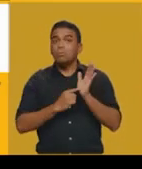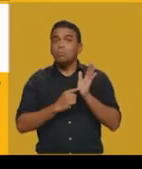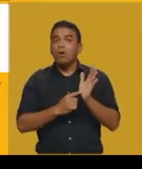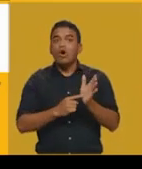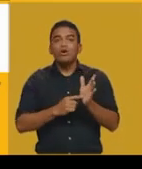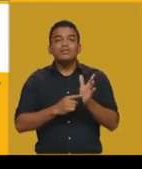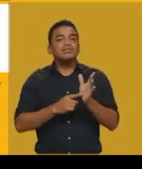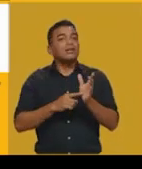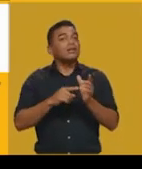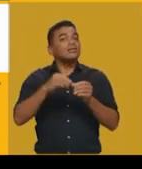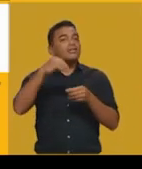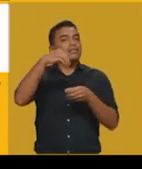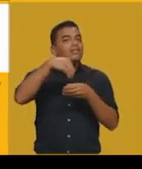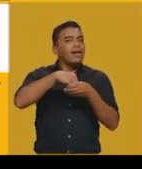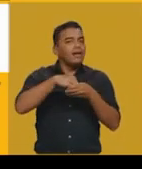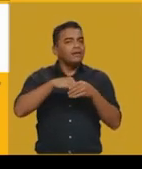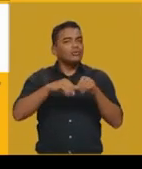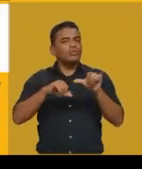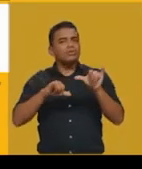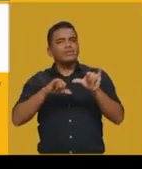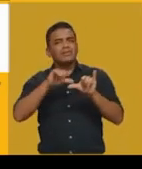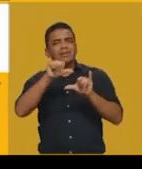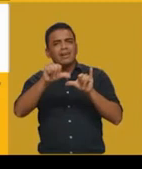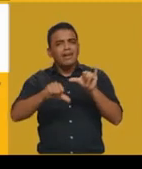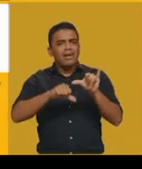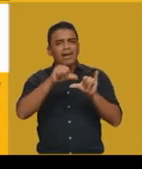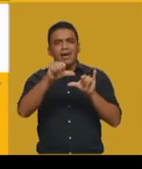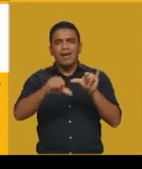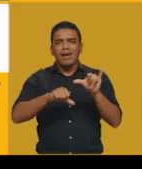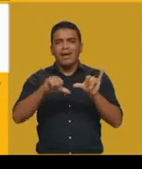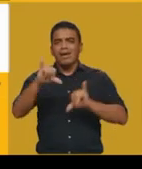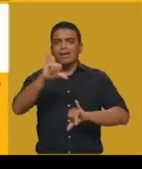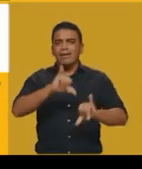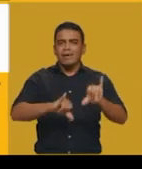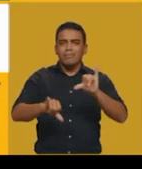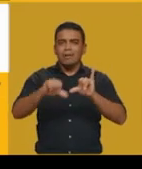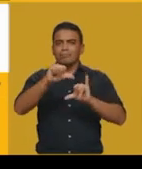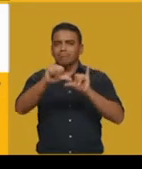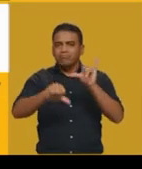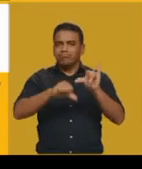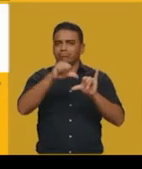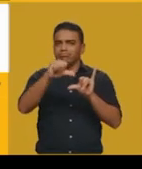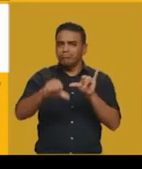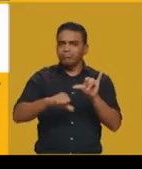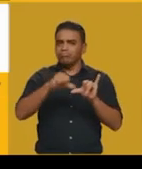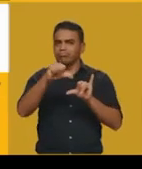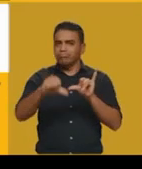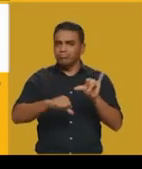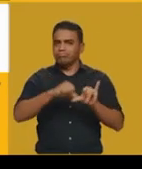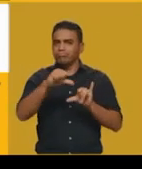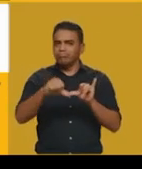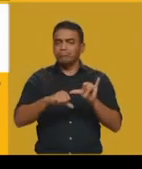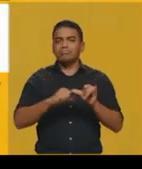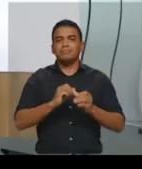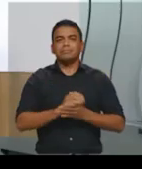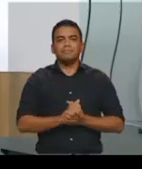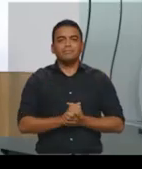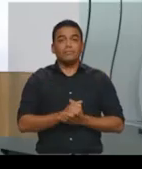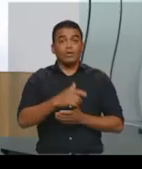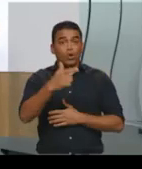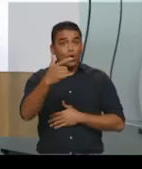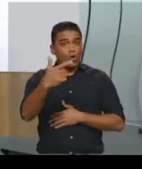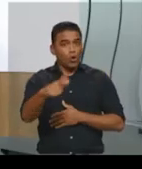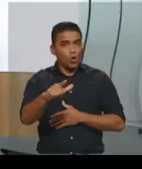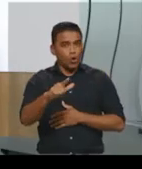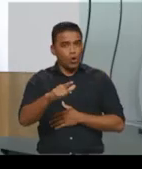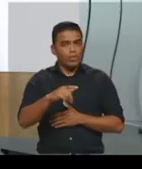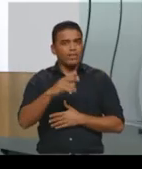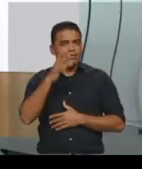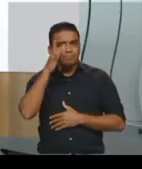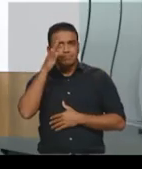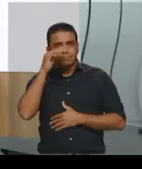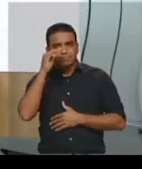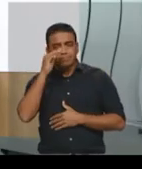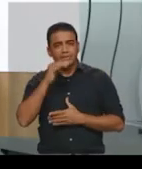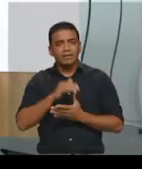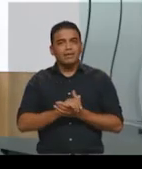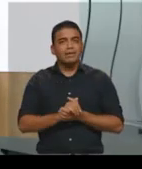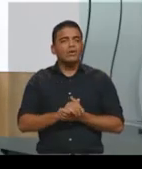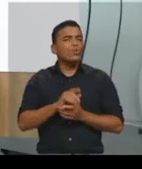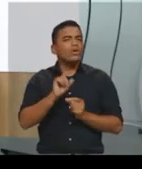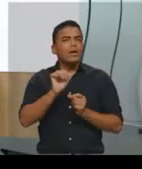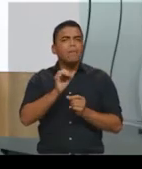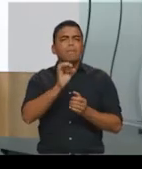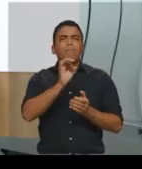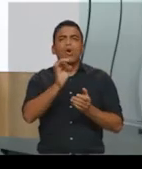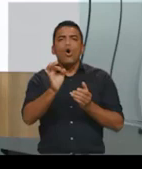reação química. Então, mudança de cor também é uma evidência de reação química. Outra evidência é a formação de